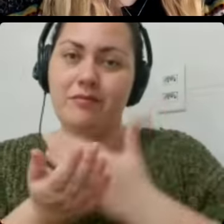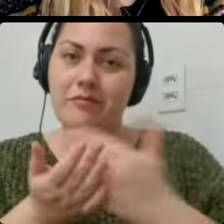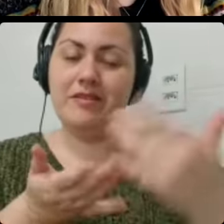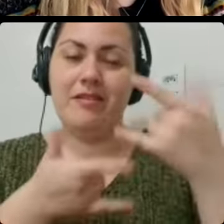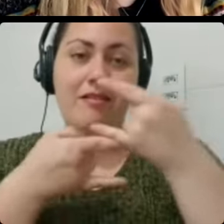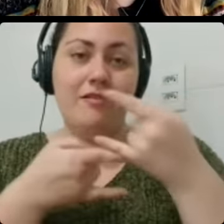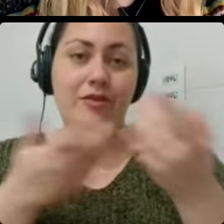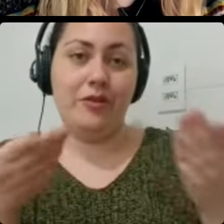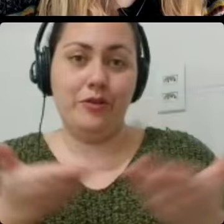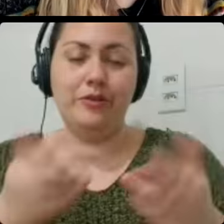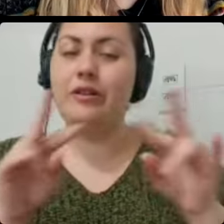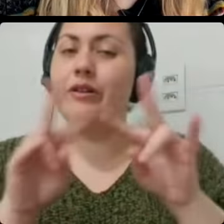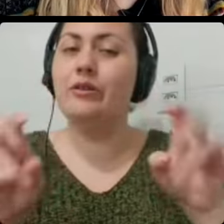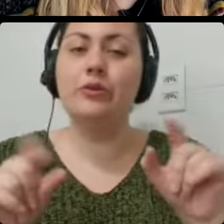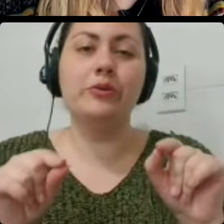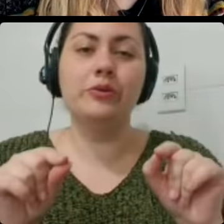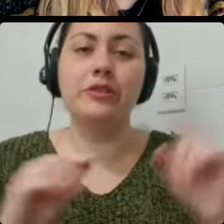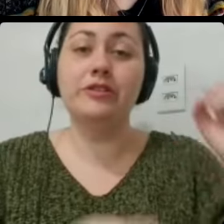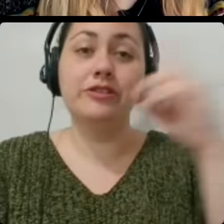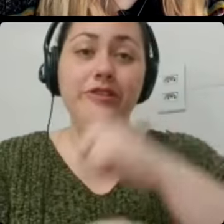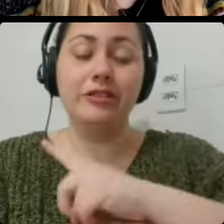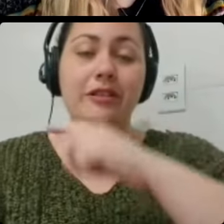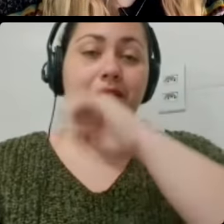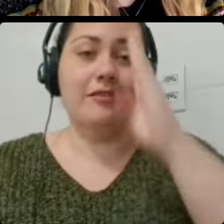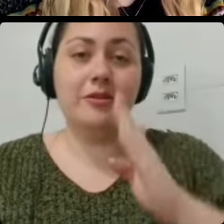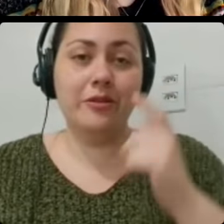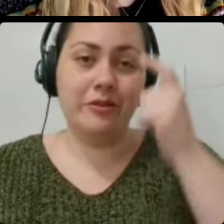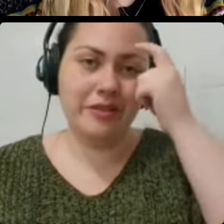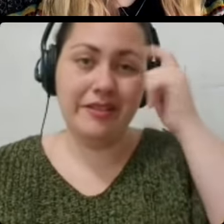Dia Nacional da Consciência Negra.